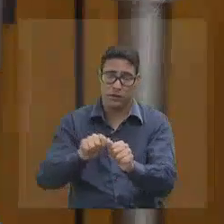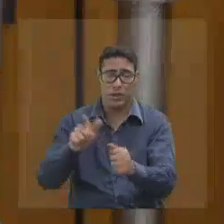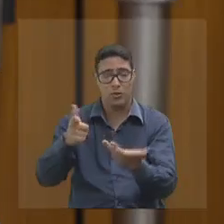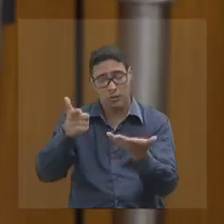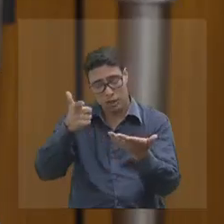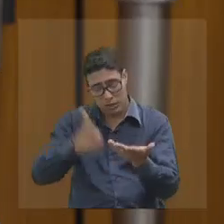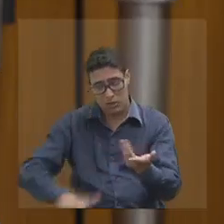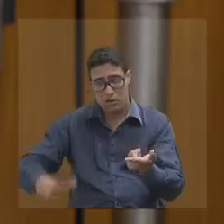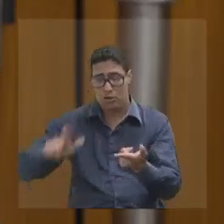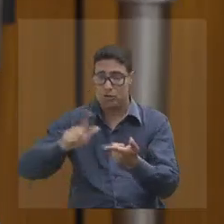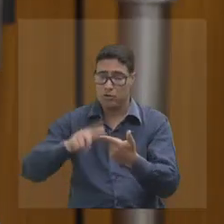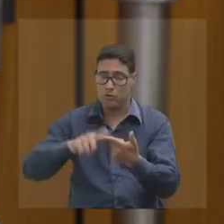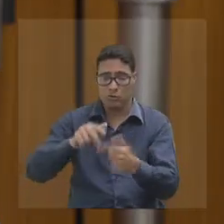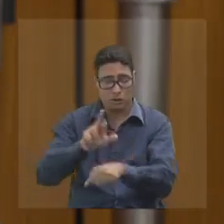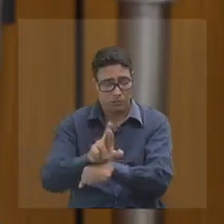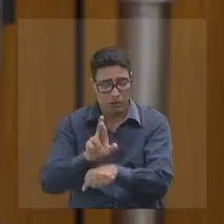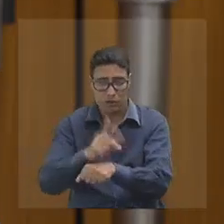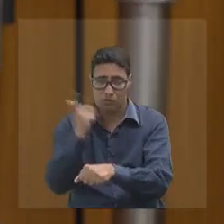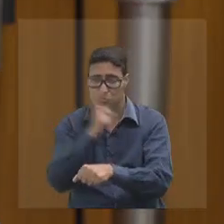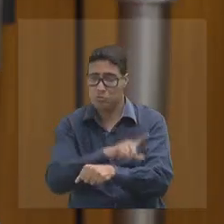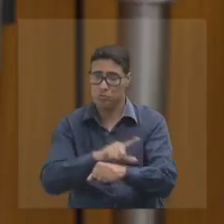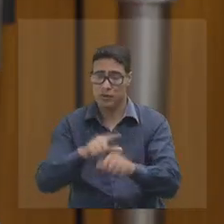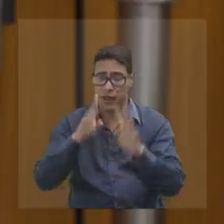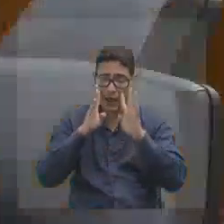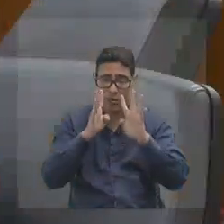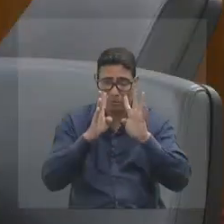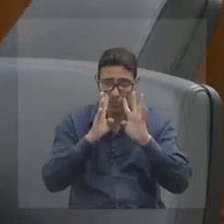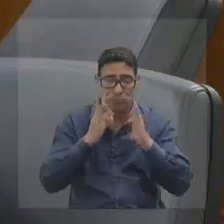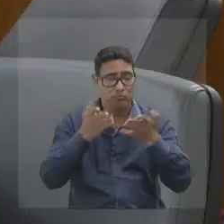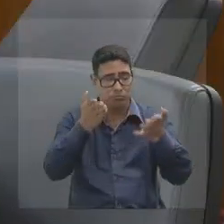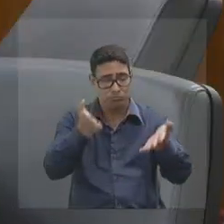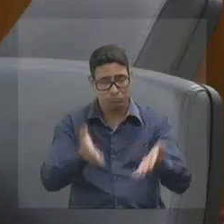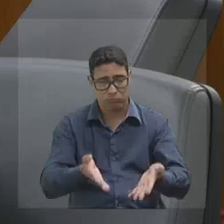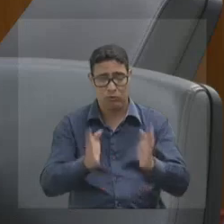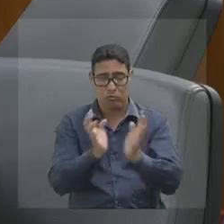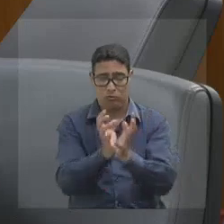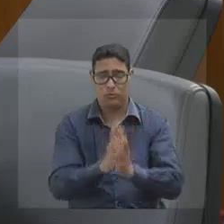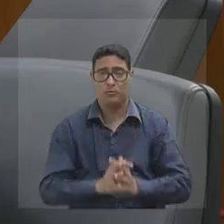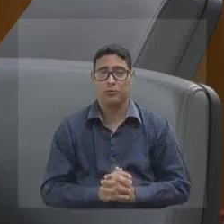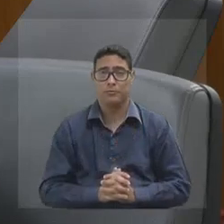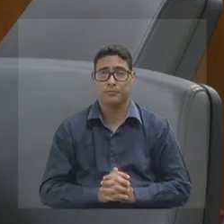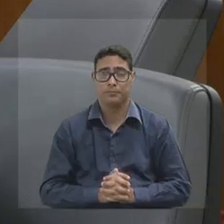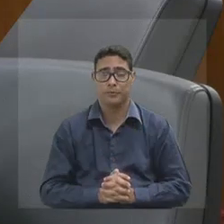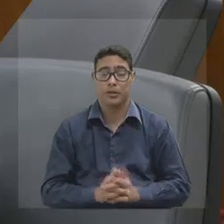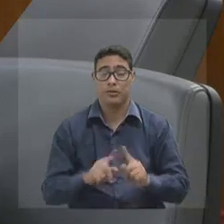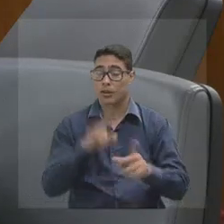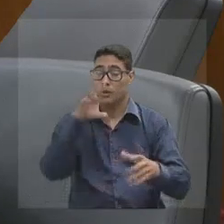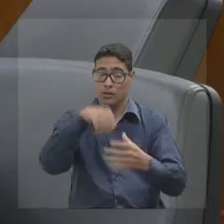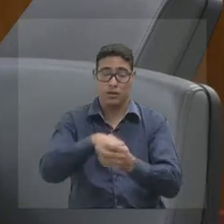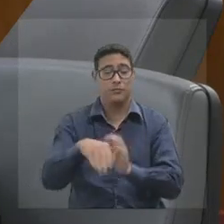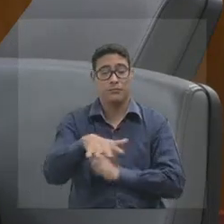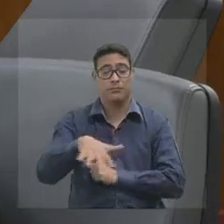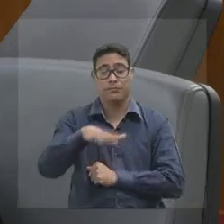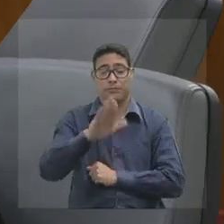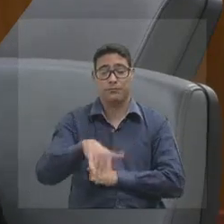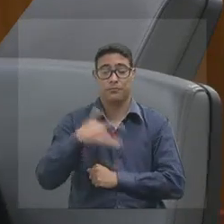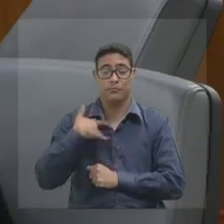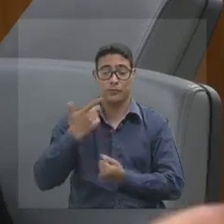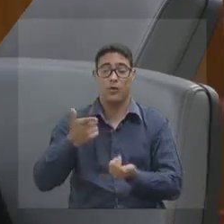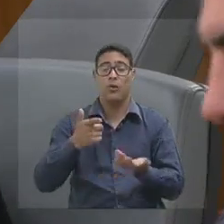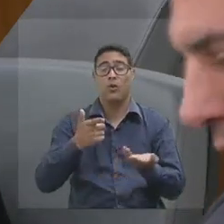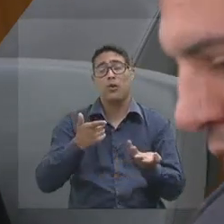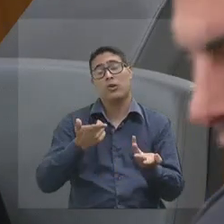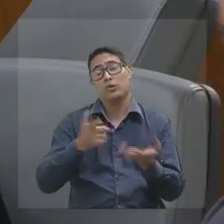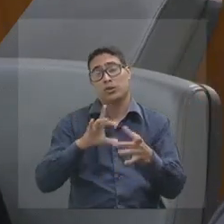regulamentação para legitimar né E essa escuta tão importante agora dizer também que no âmbito do licenciamento Deputado nós temos o nosso